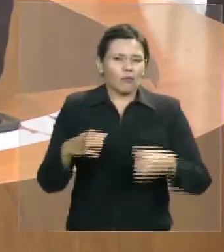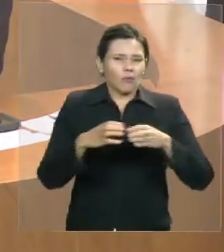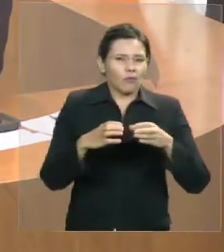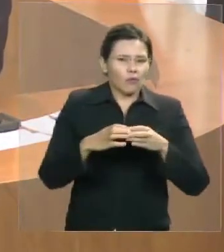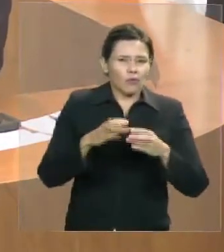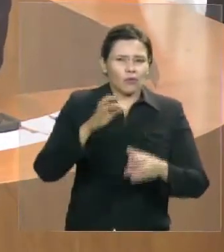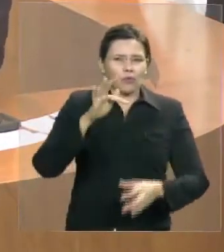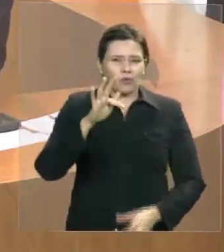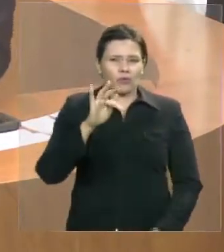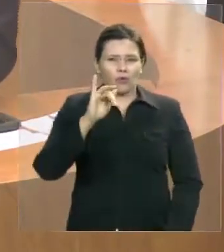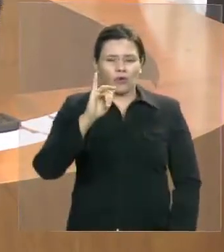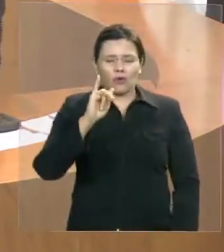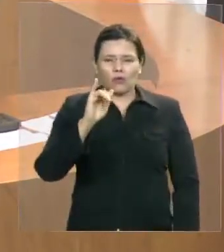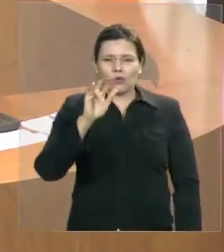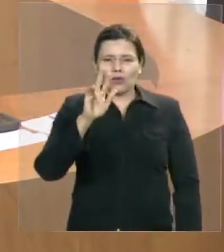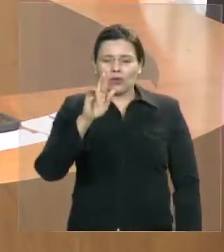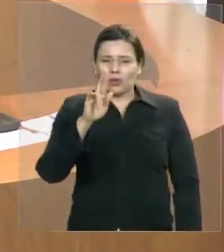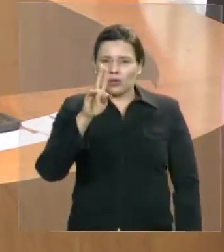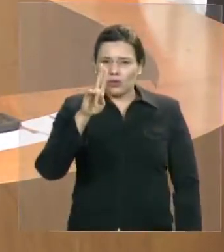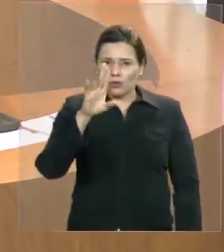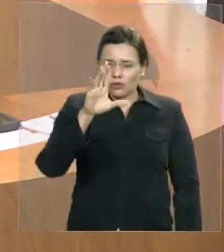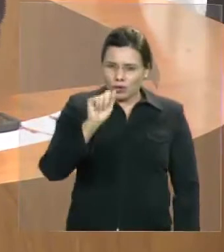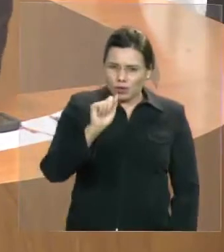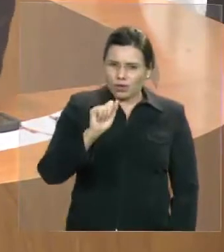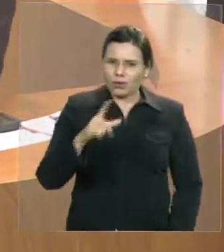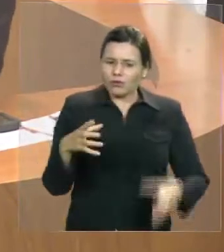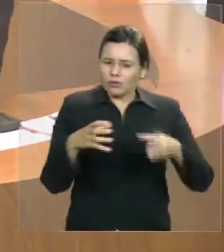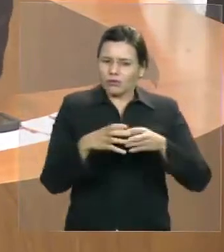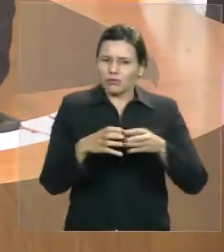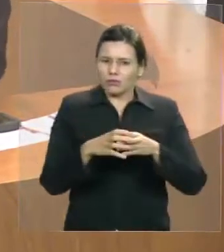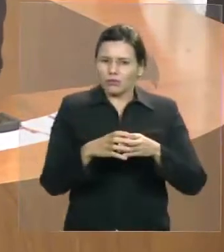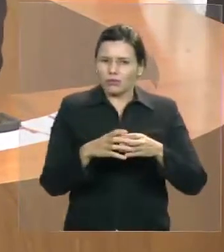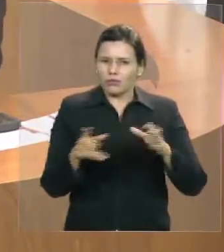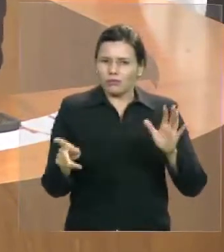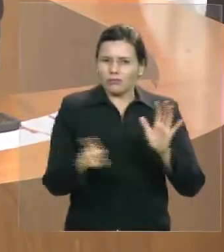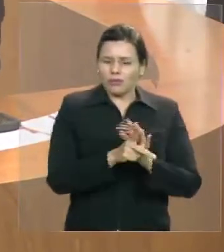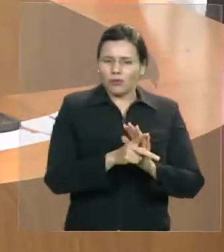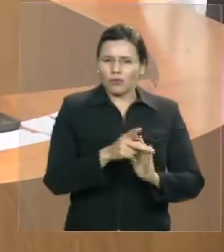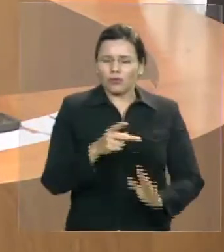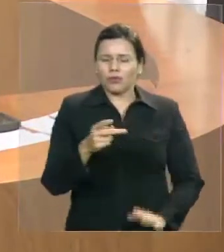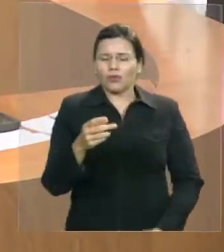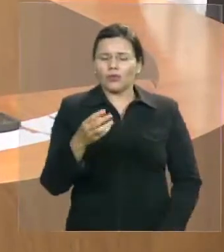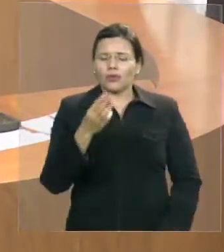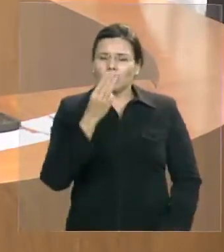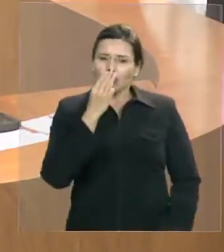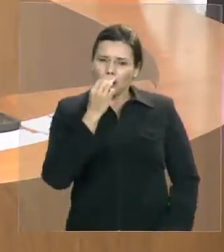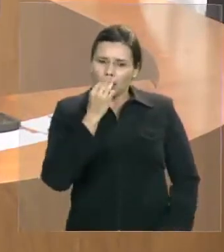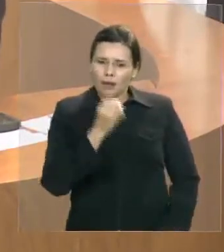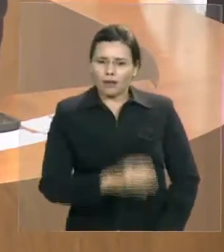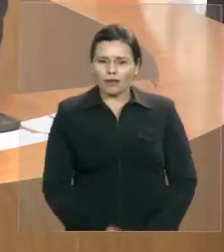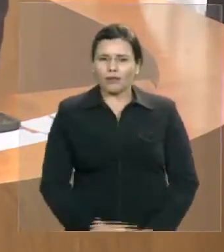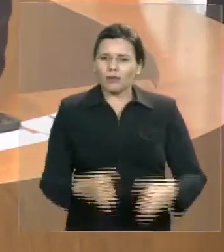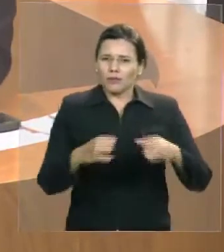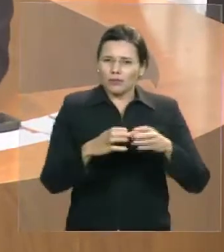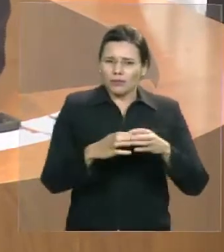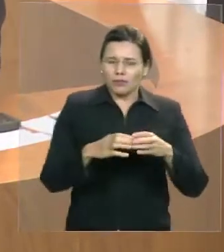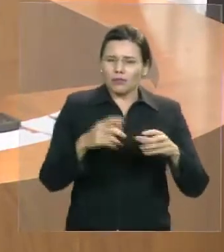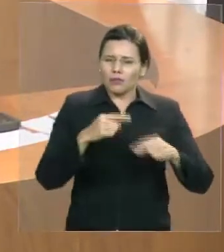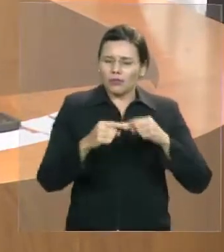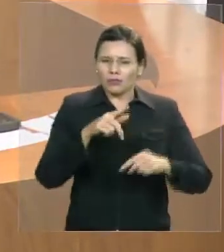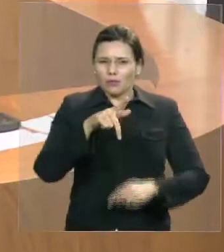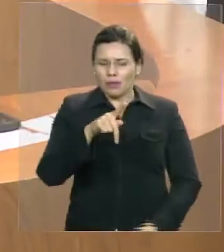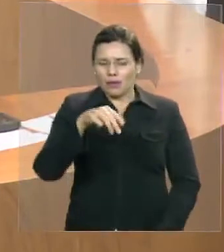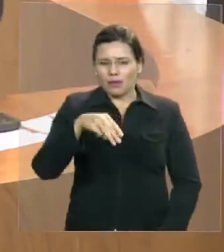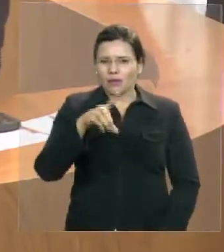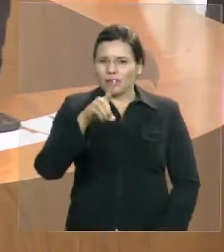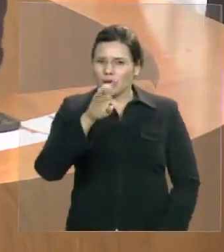Graça Paz. Não era a turma do Sarney. Não era a turma do PMDB. Não era a turma do